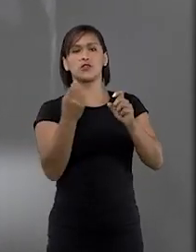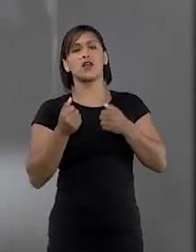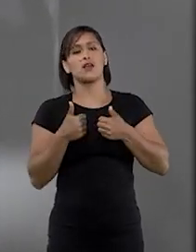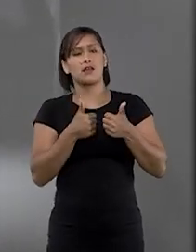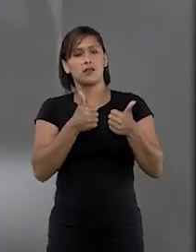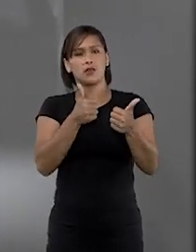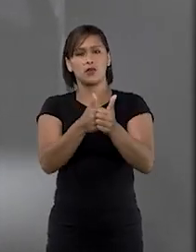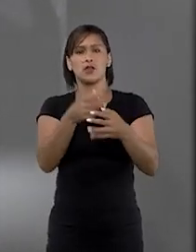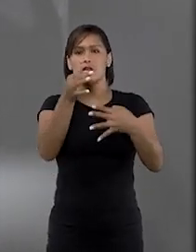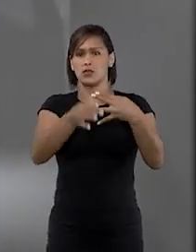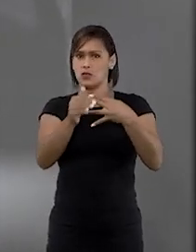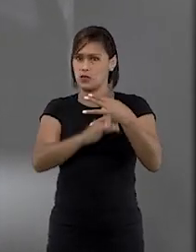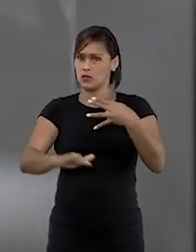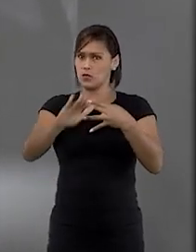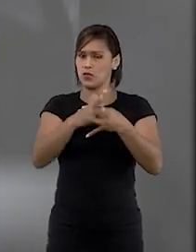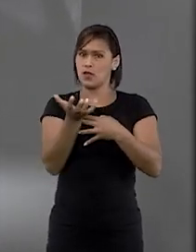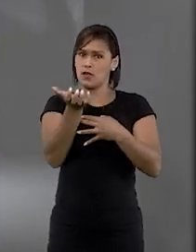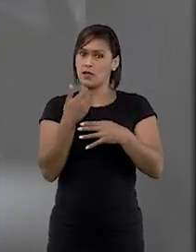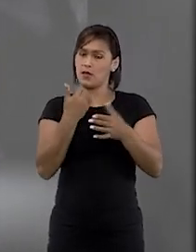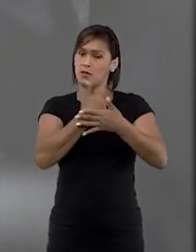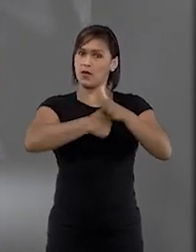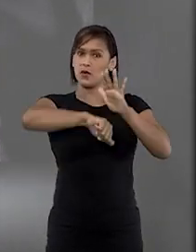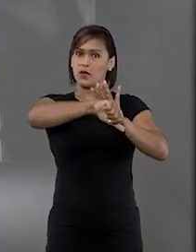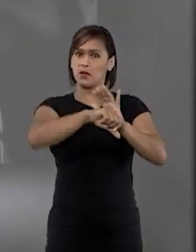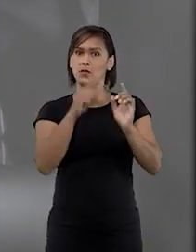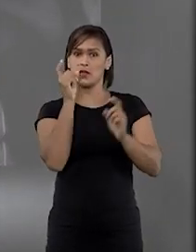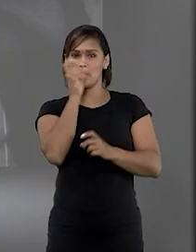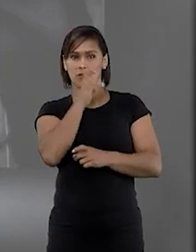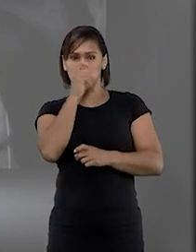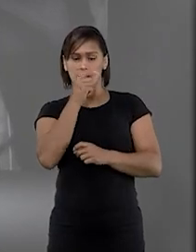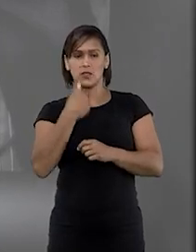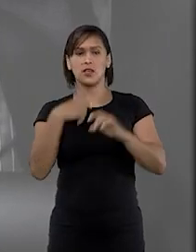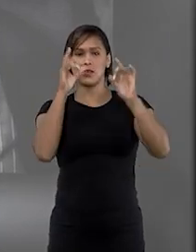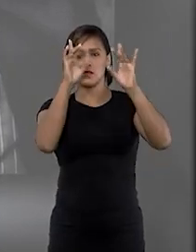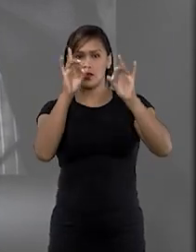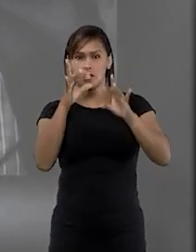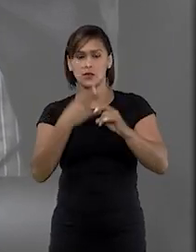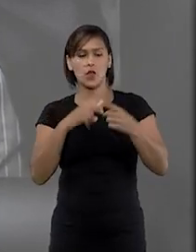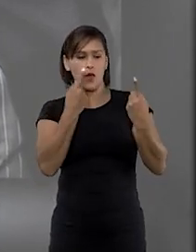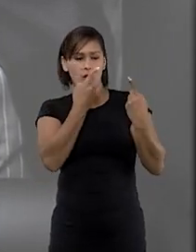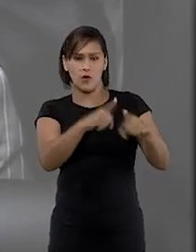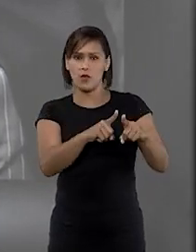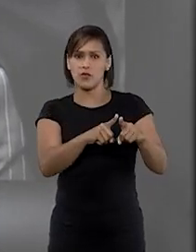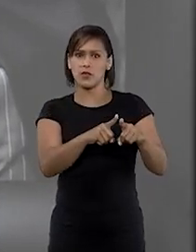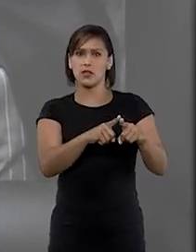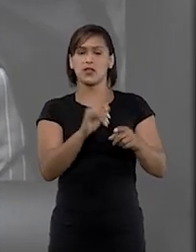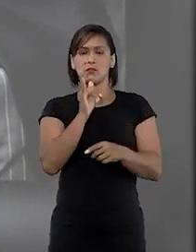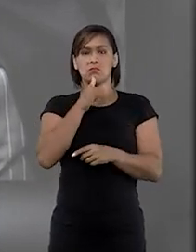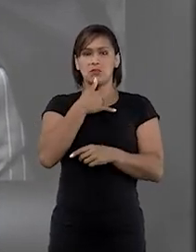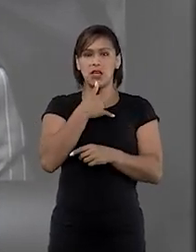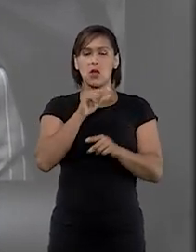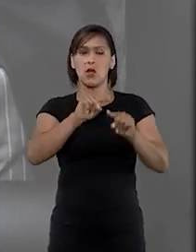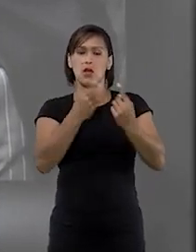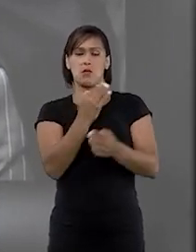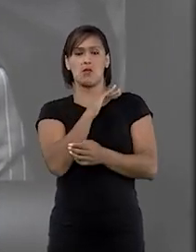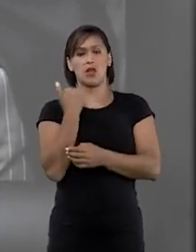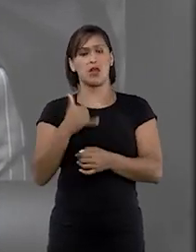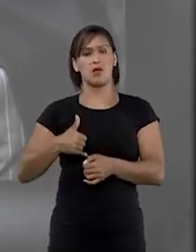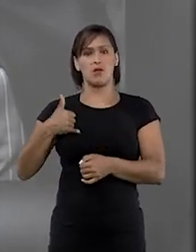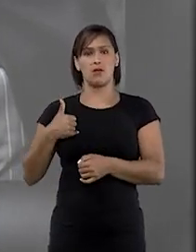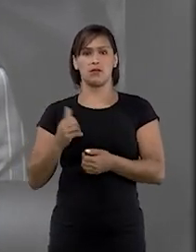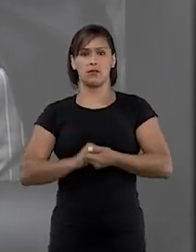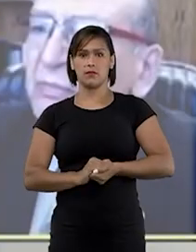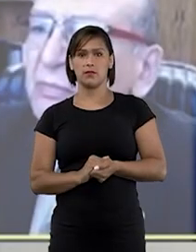já que a doutrina EA jurisprudência exigem para o crime de injúria a especial intenção de ofender magoar ou